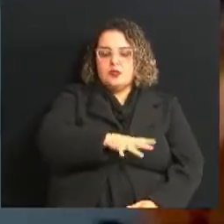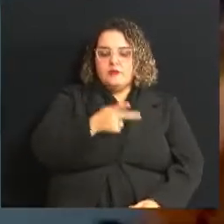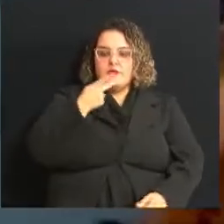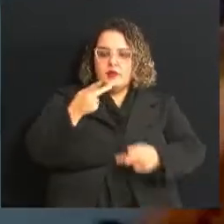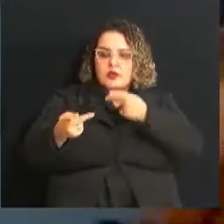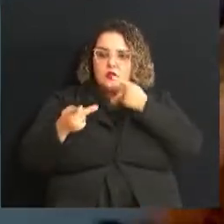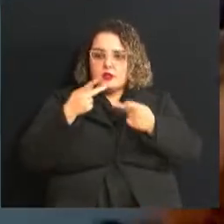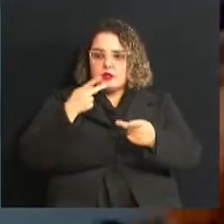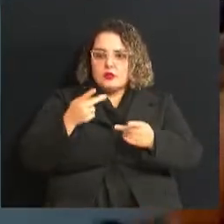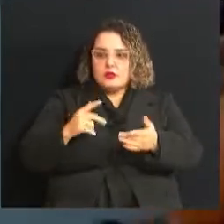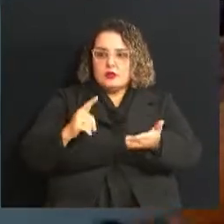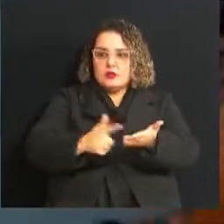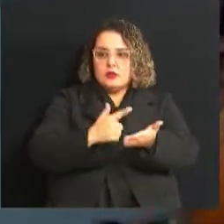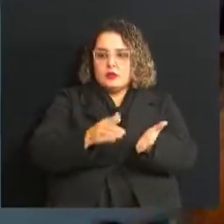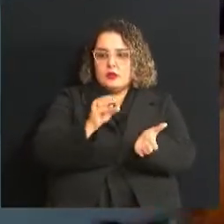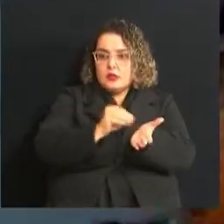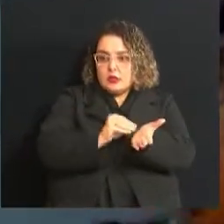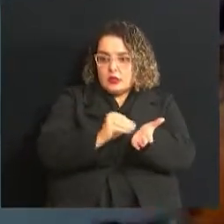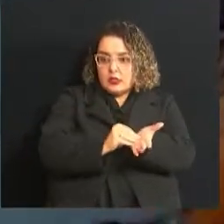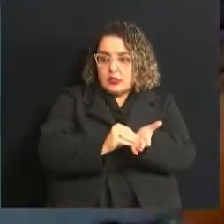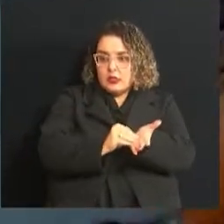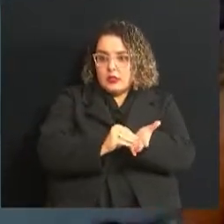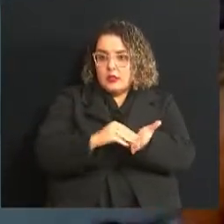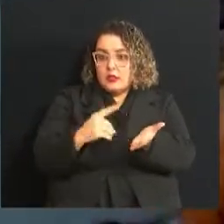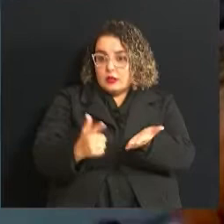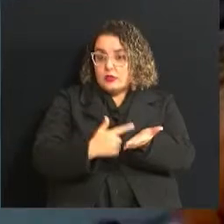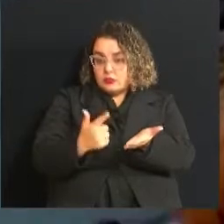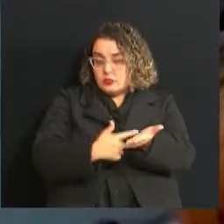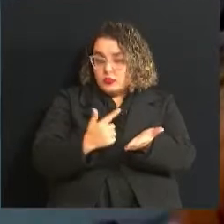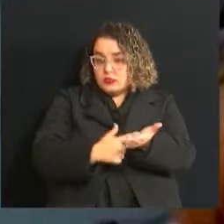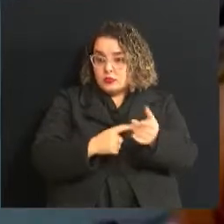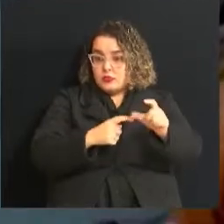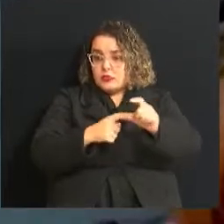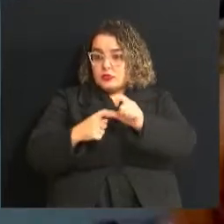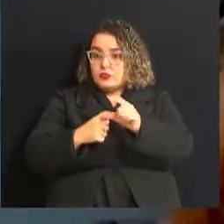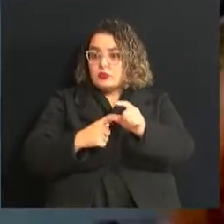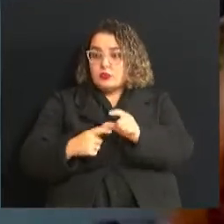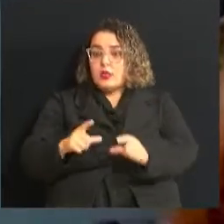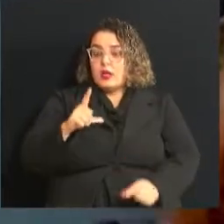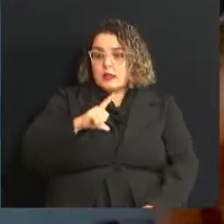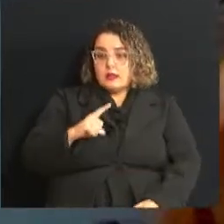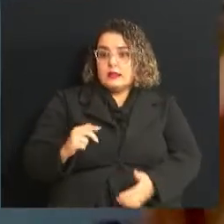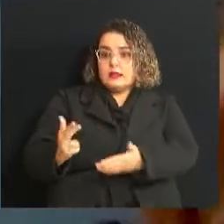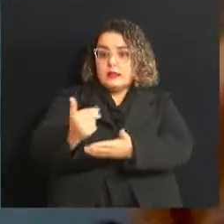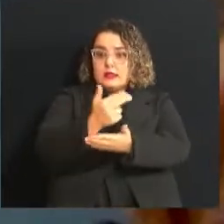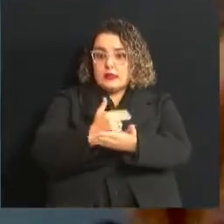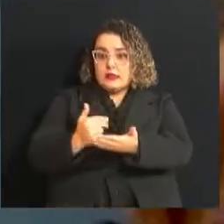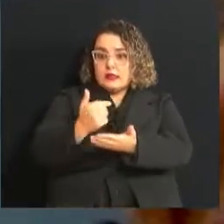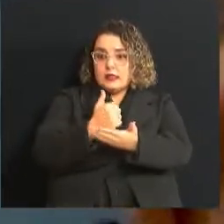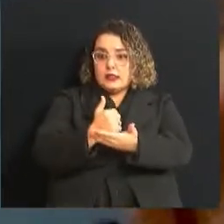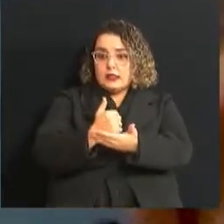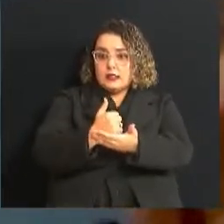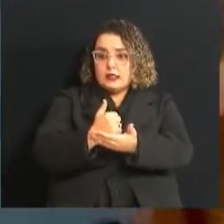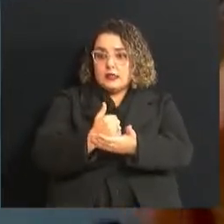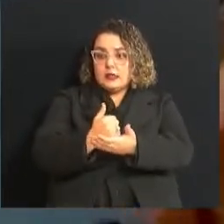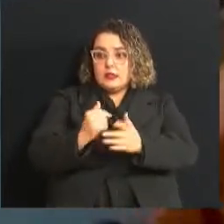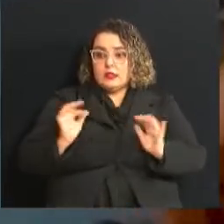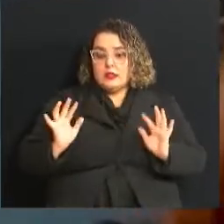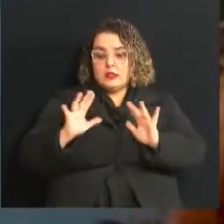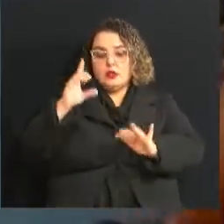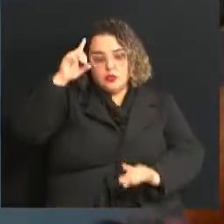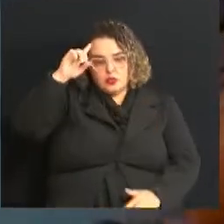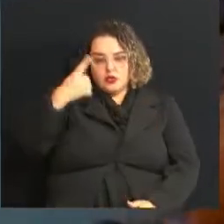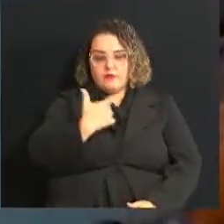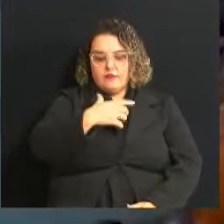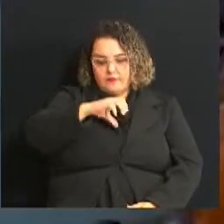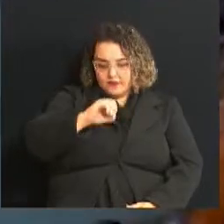contracapa, na última capa, né, na contracapa, tem uma ilustração da marcha do 20 de novembro, que